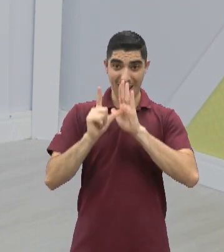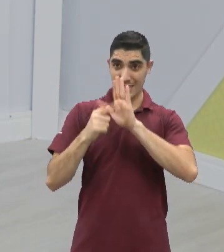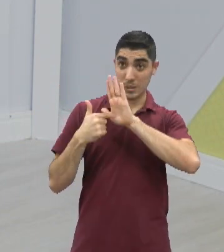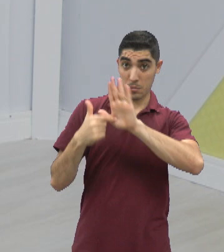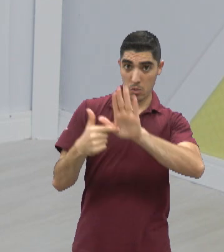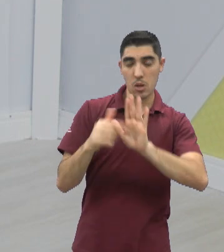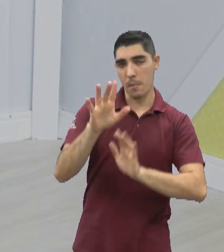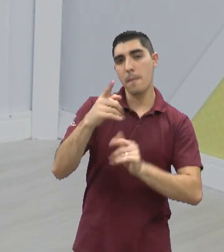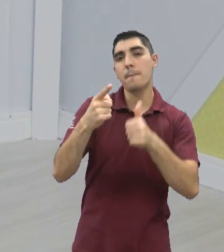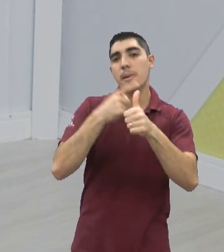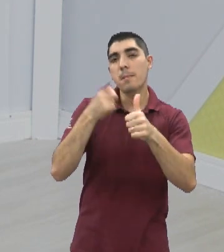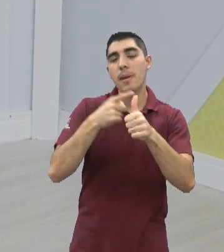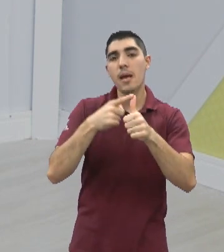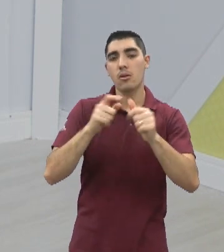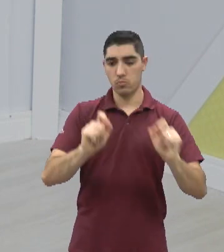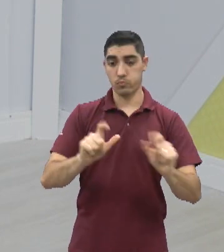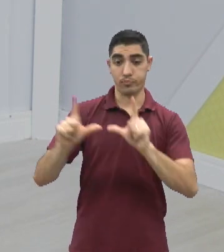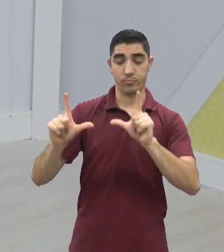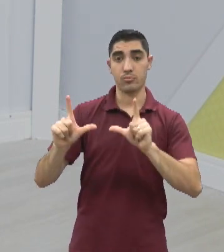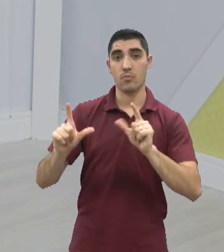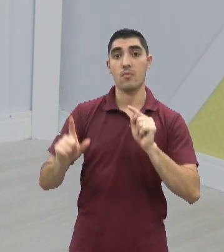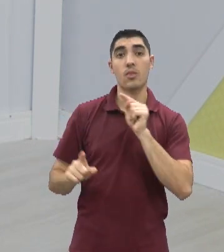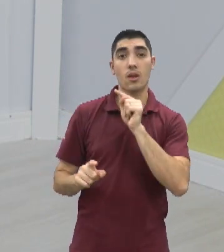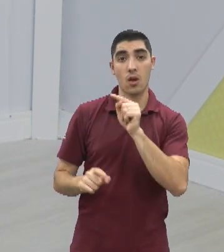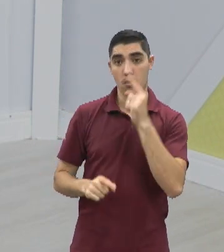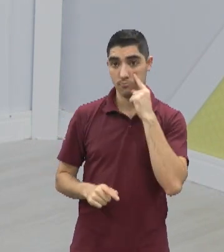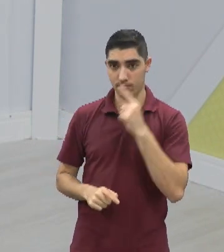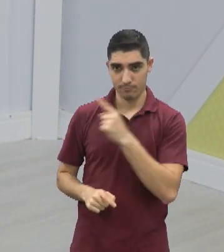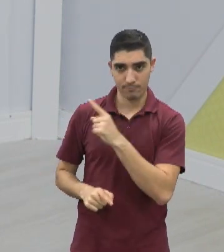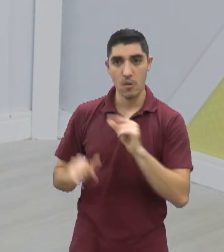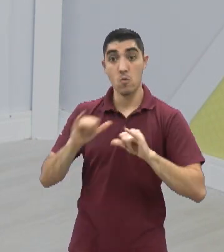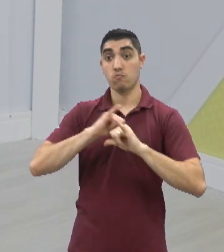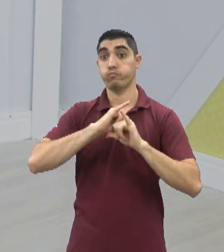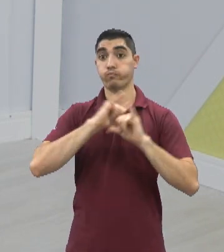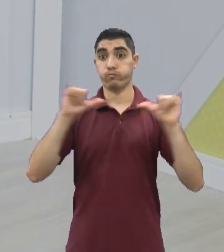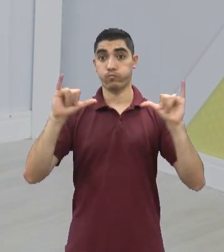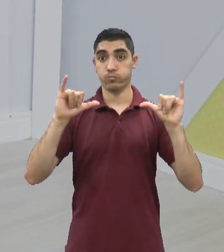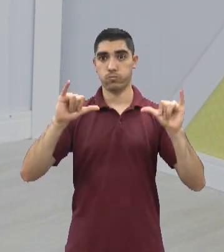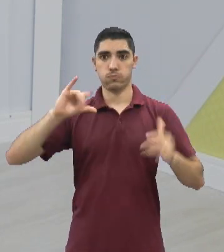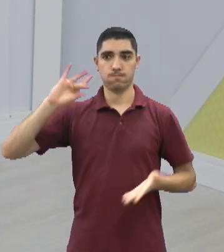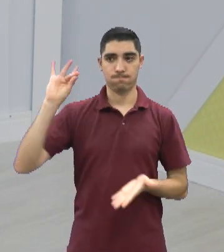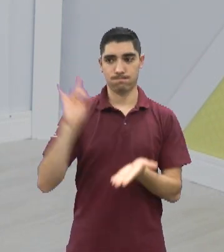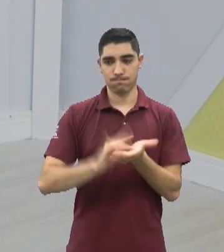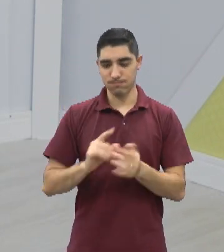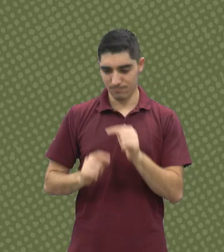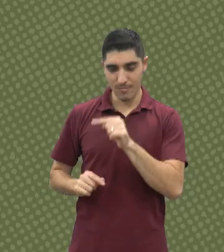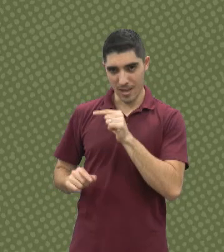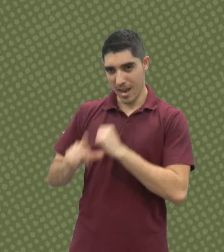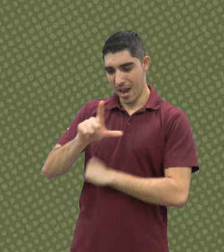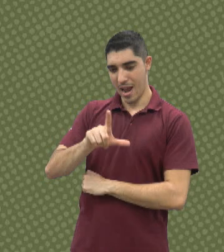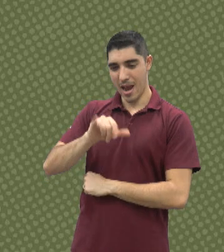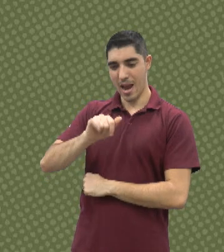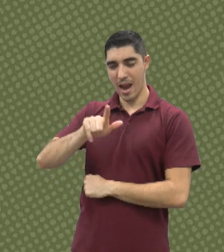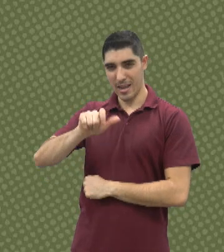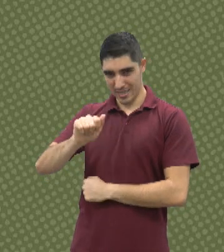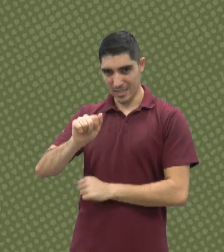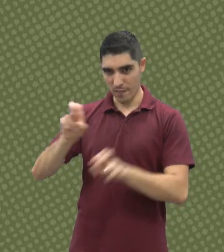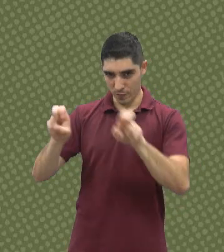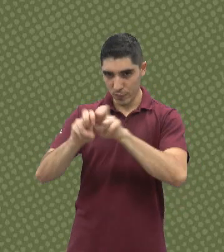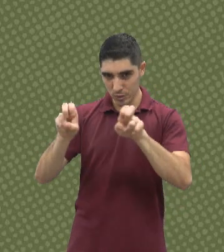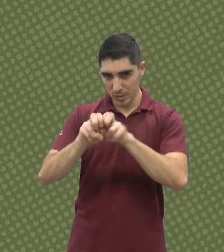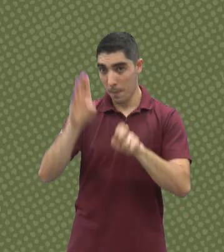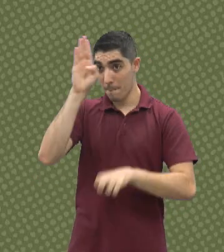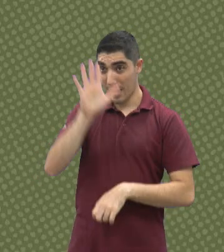final, coloca aquela arte essa arte da Liga Nacional de Futsal, ela se pronunciou dizendo que